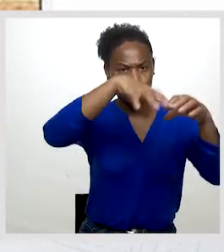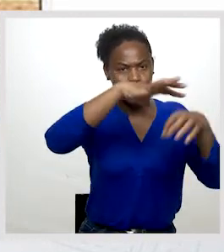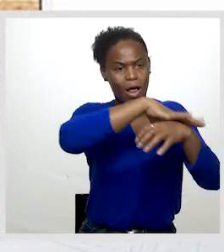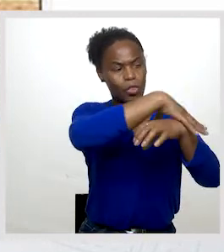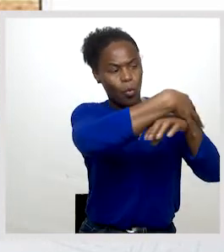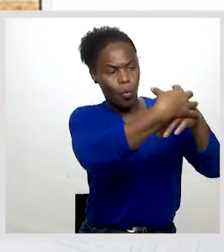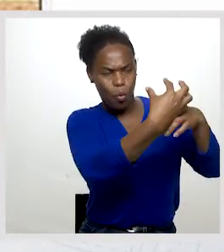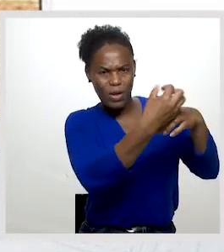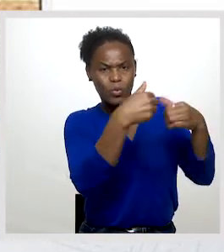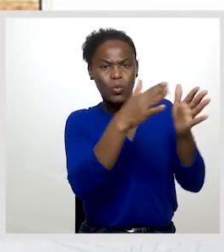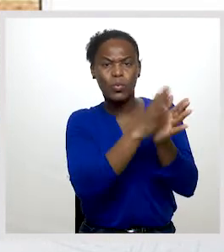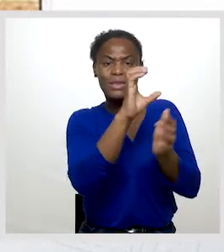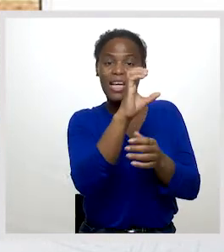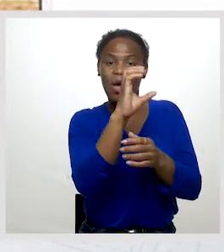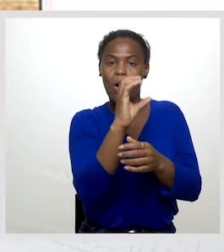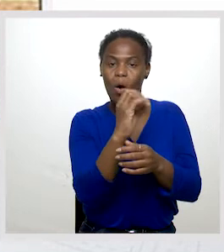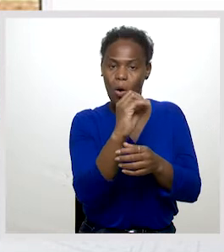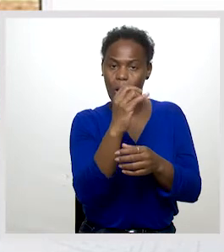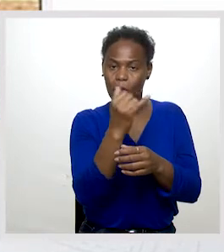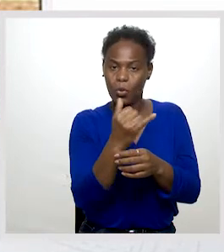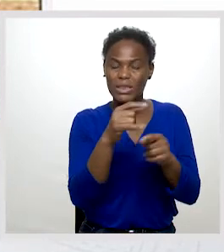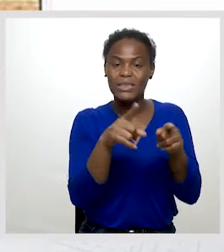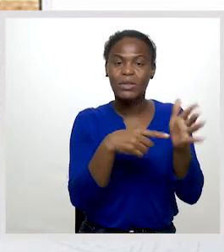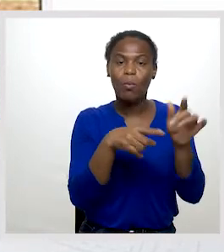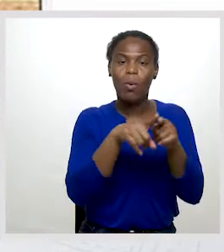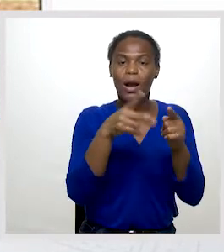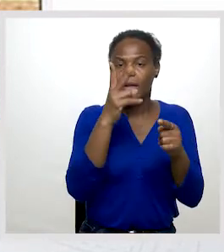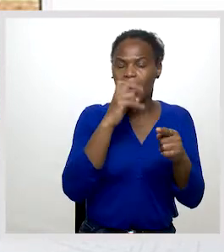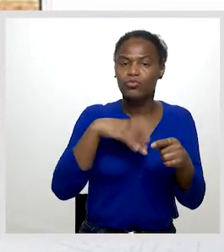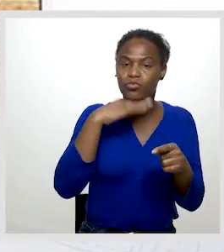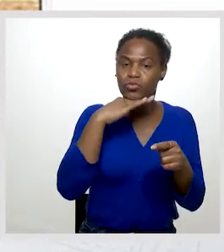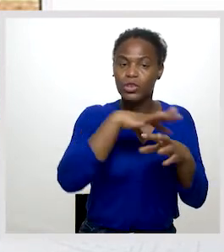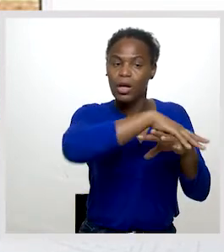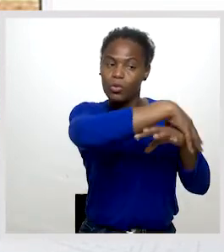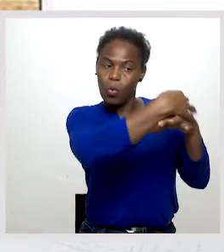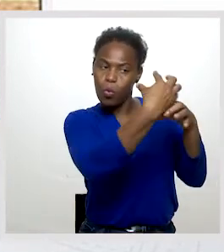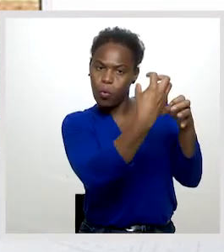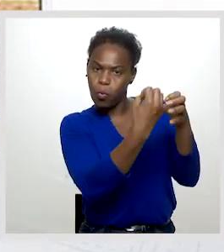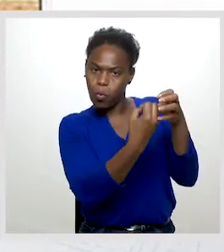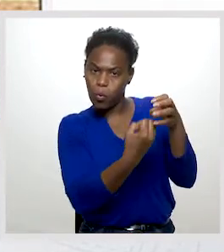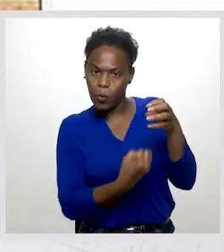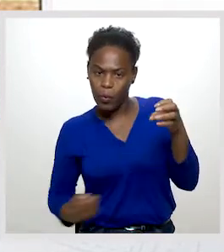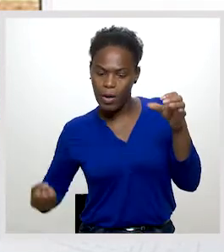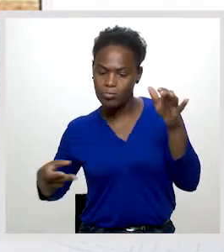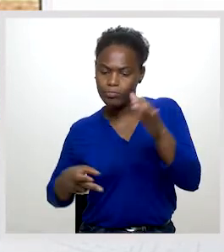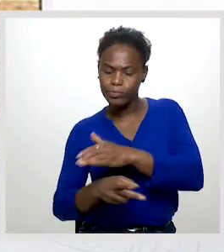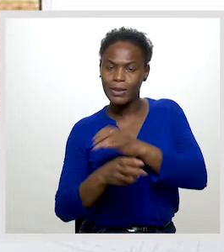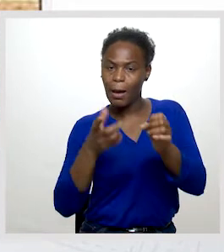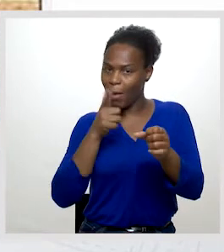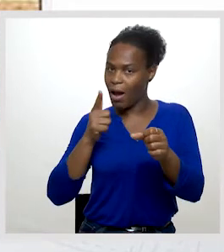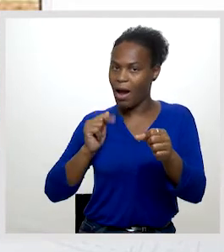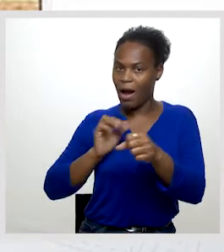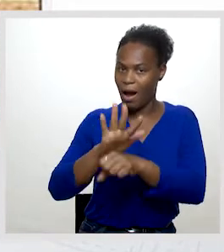na crosta primitiva e alguns compostos orgânicos para os fundos dos mares, dos oceanos, onde estes